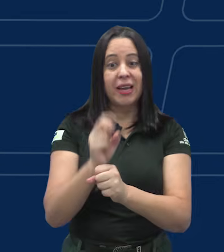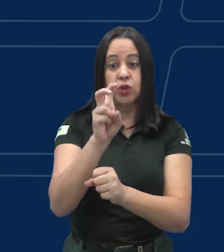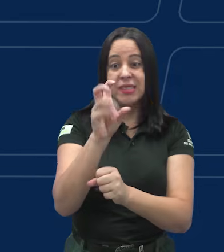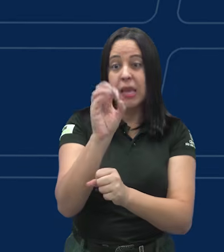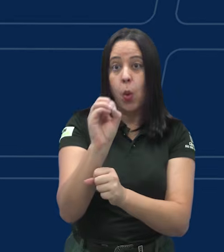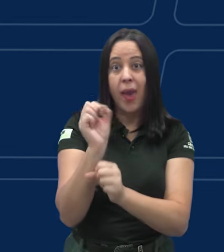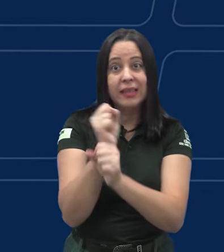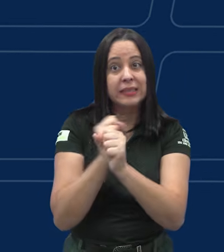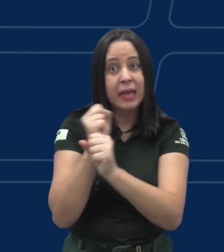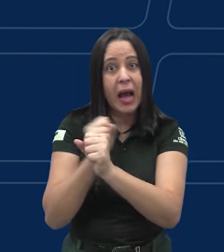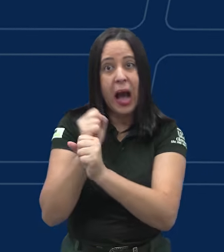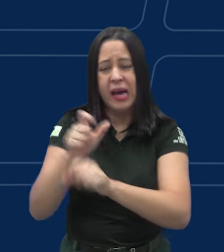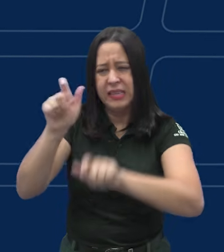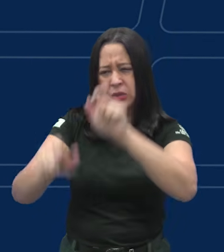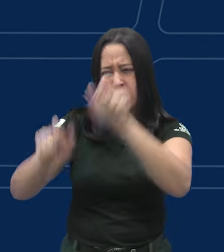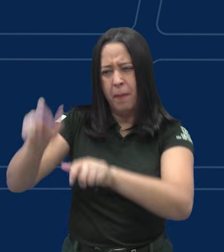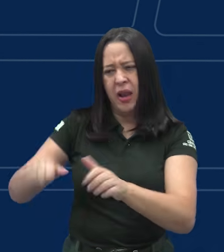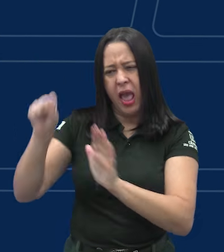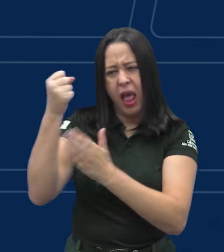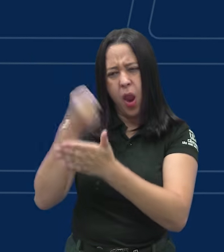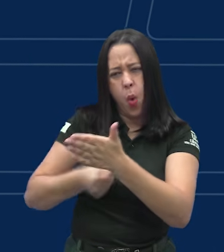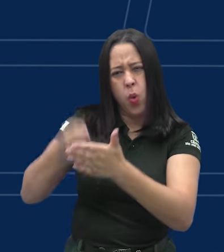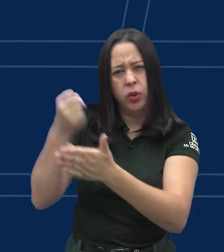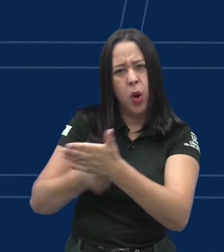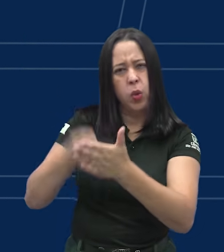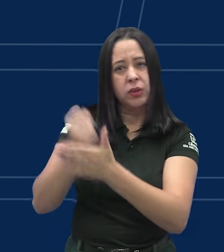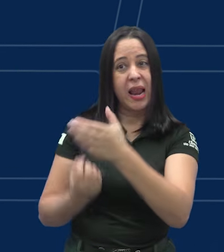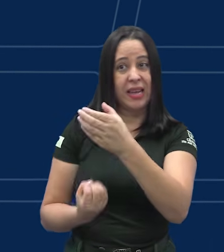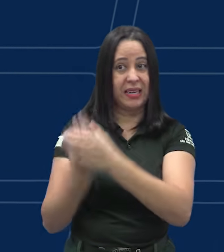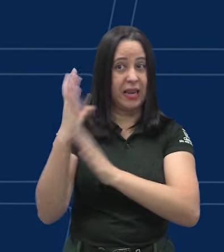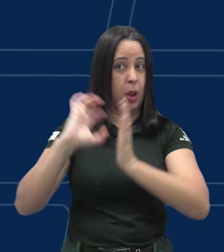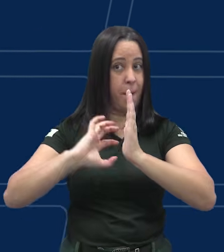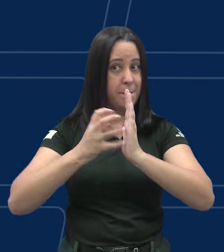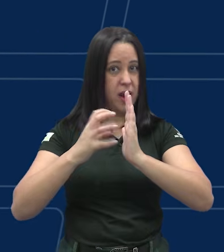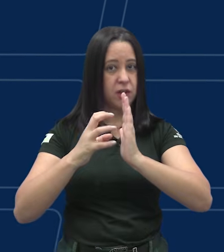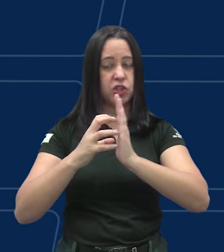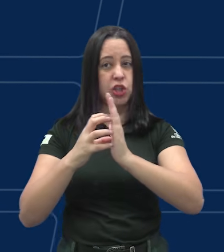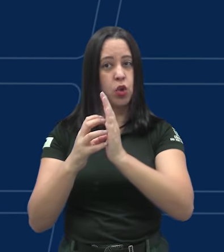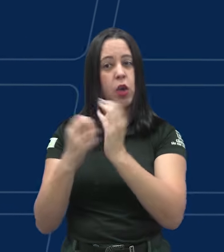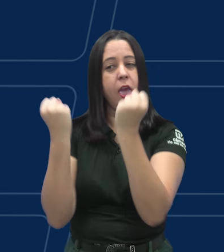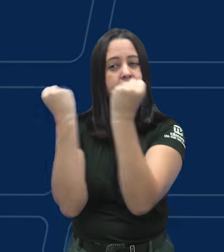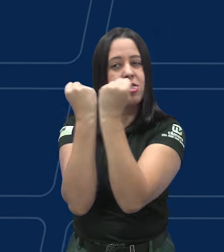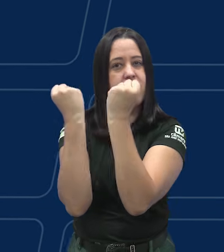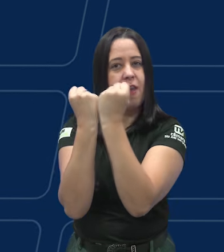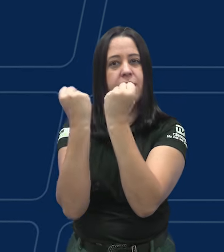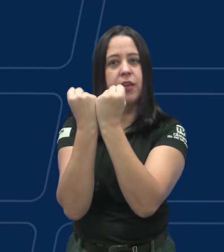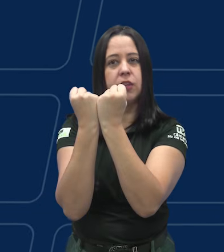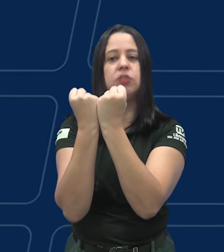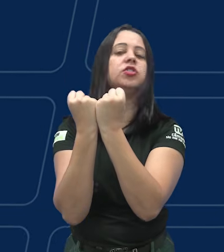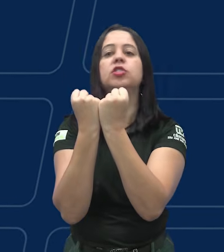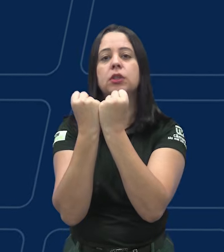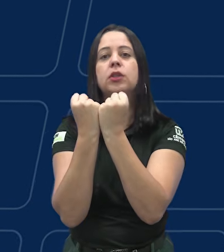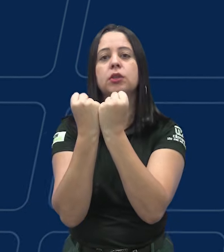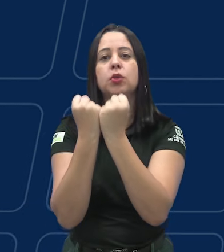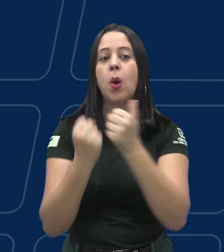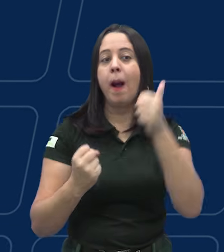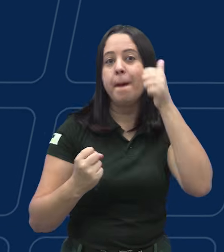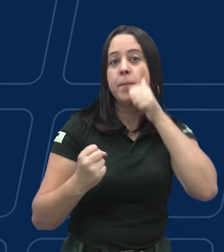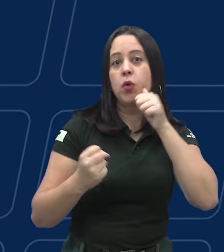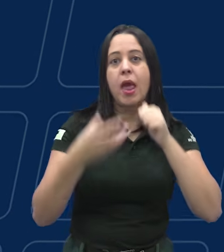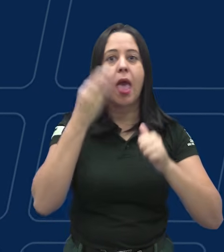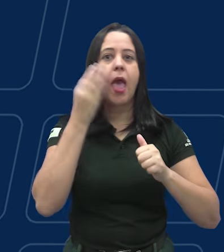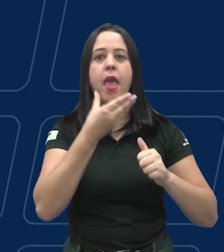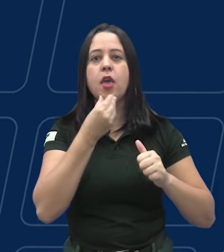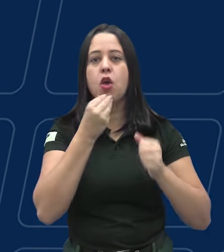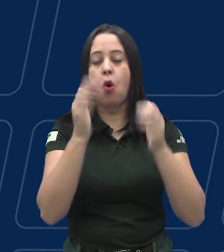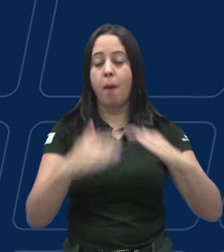quase 50 anos que envolveram a criação de partidos e federações que defendiam a equiparação dos direitos de homens